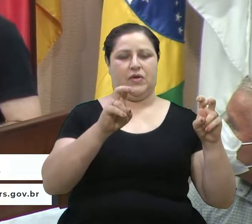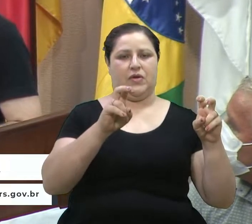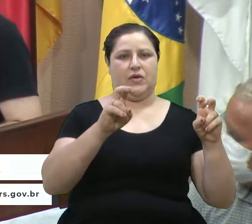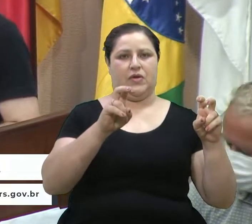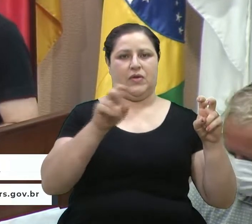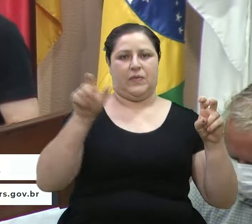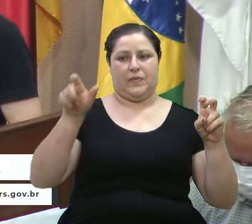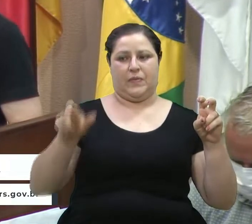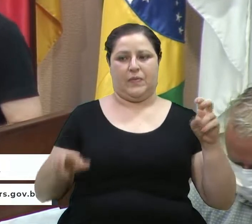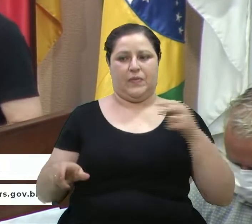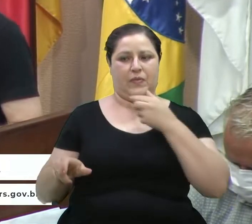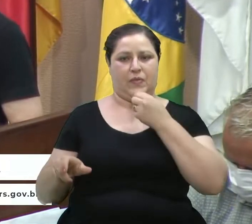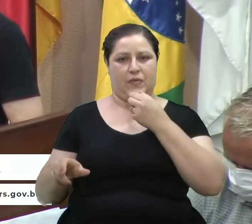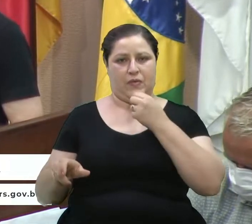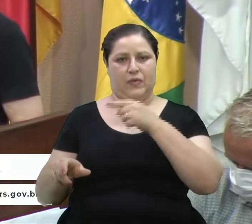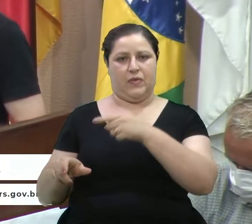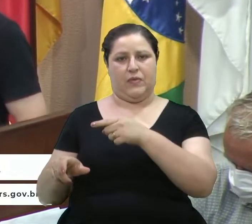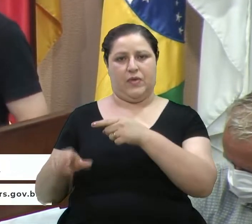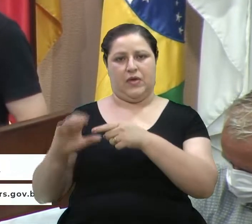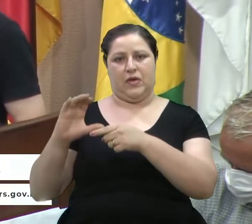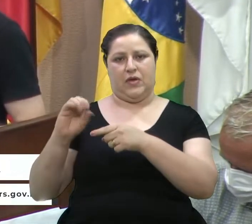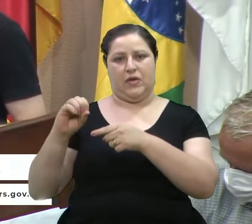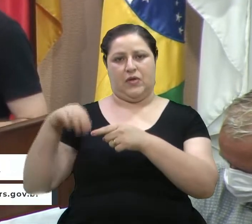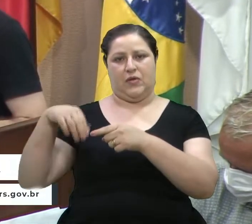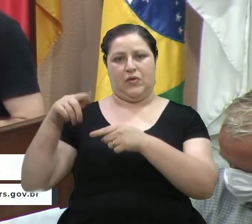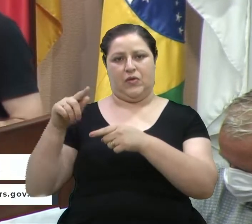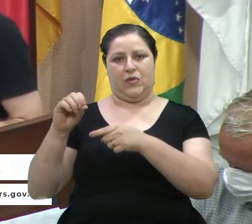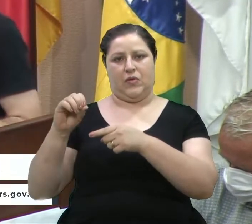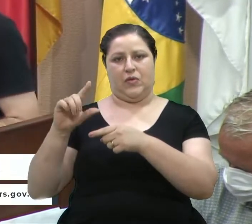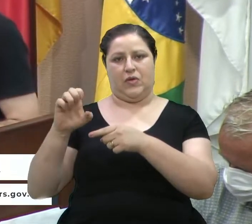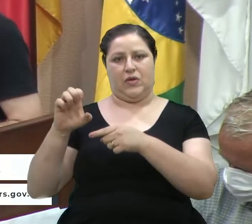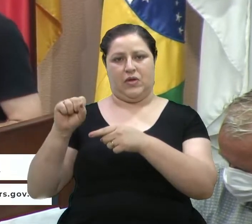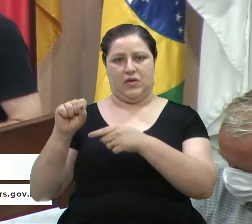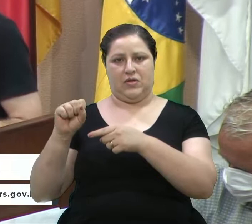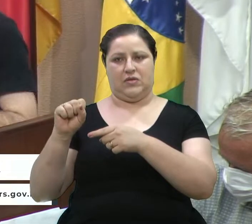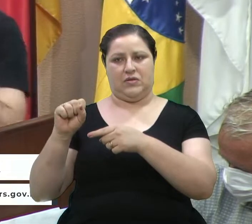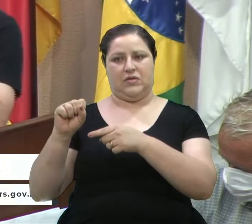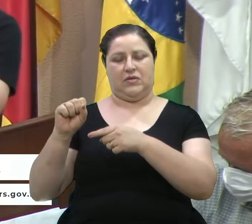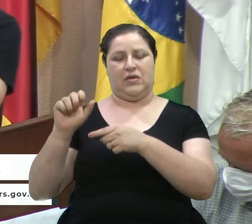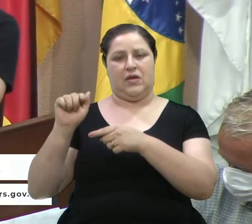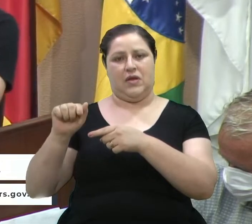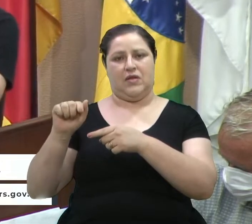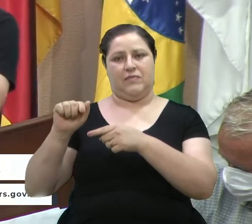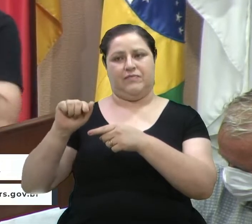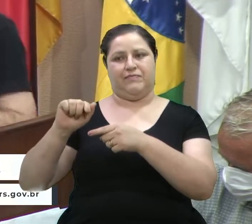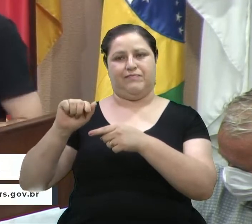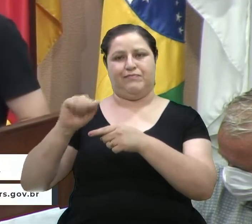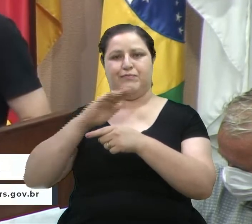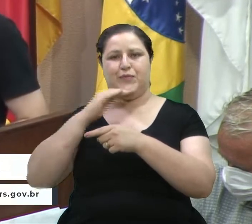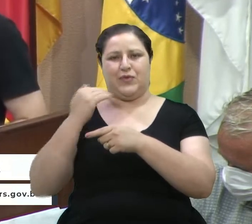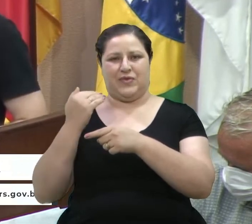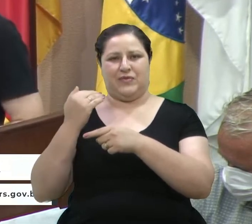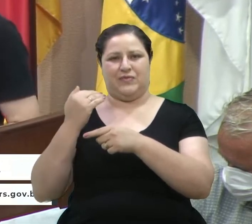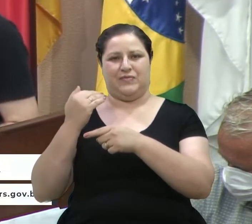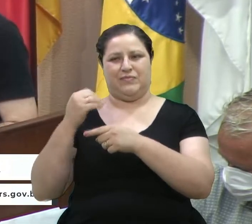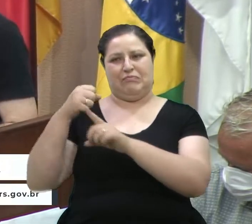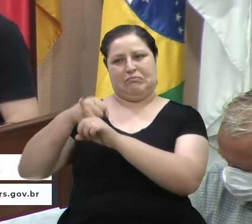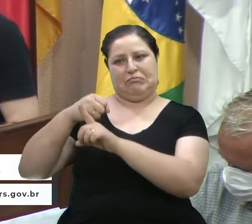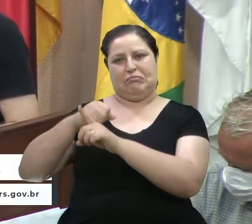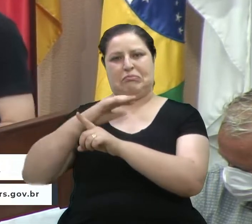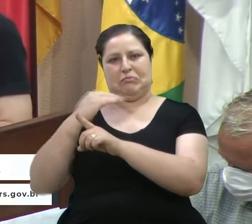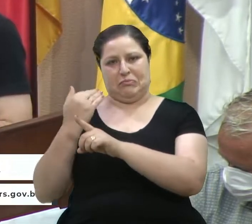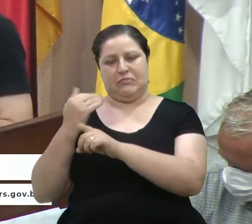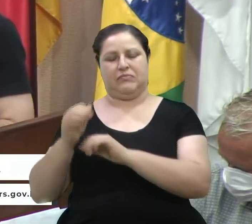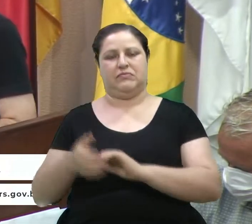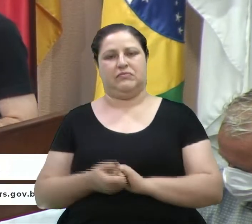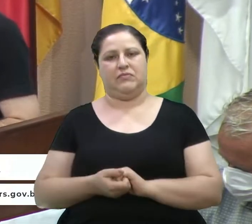congolês, né? É um caso que eles estão tentando politizar mais uma vez, como sempre, que já é de conhecimento de todos, a velha estratégia